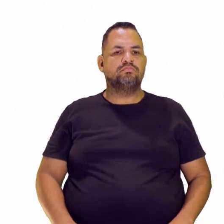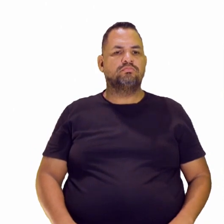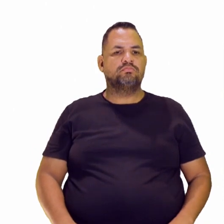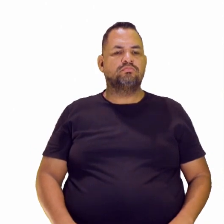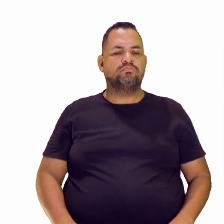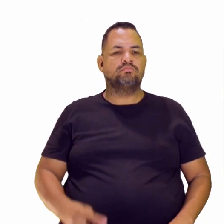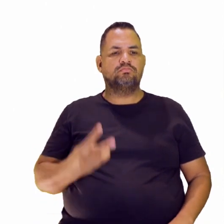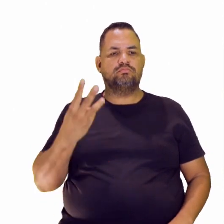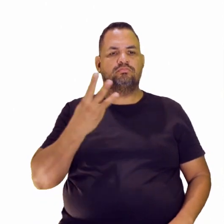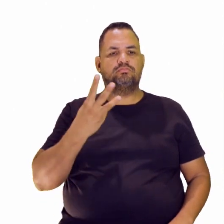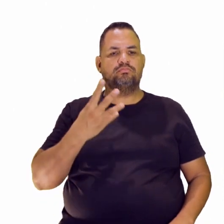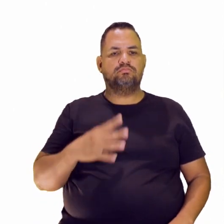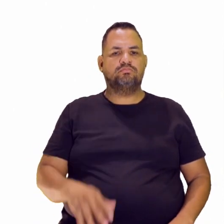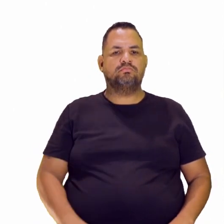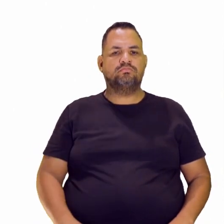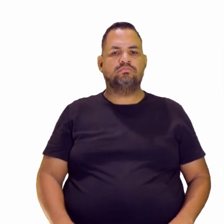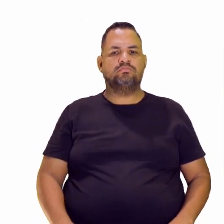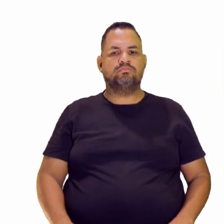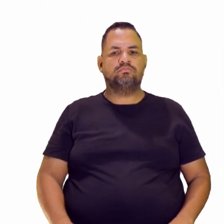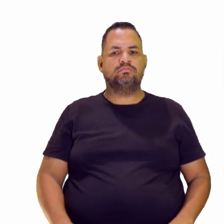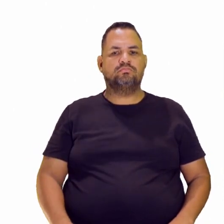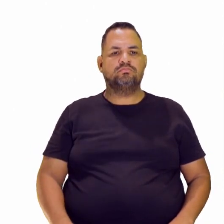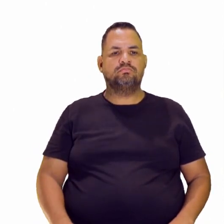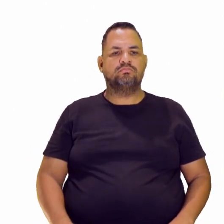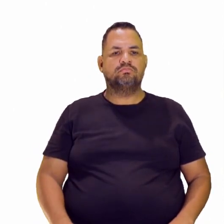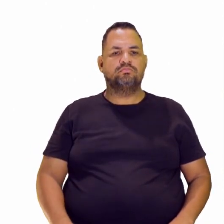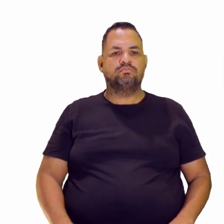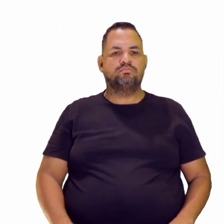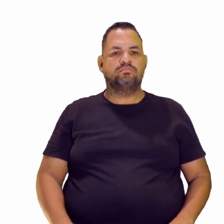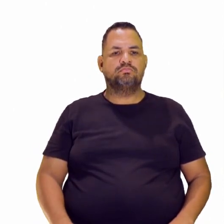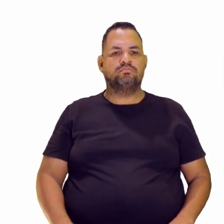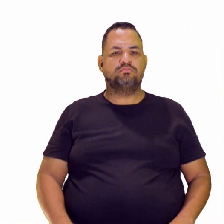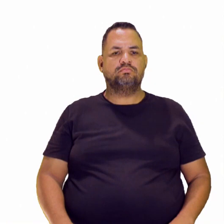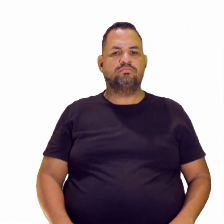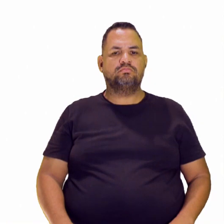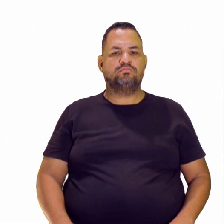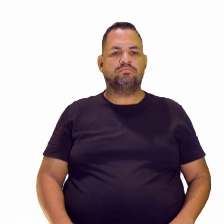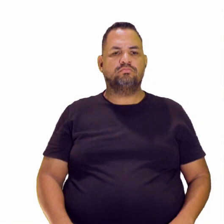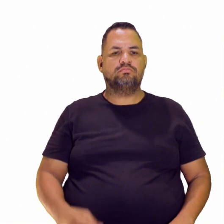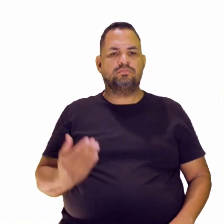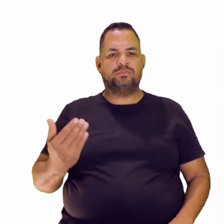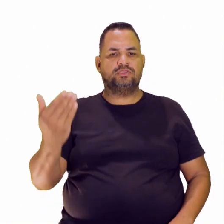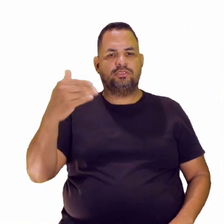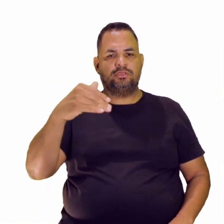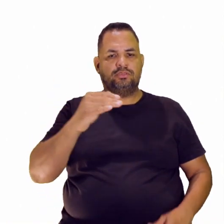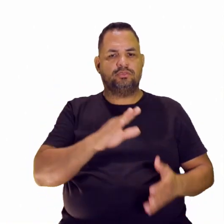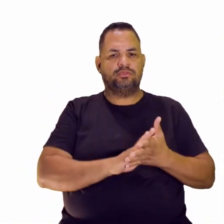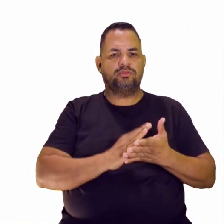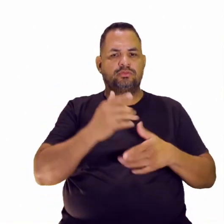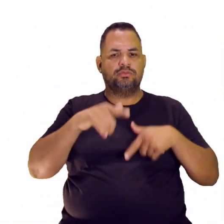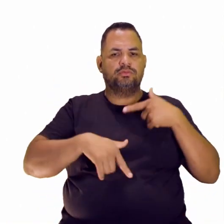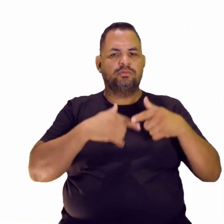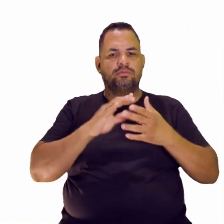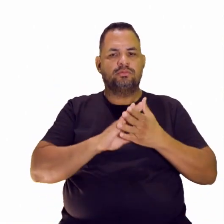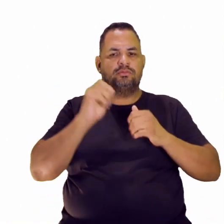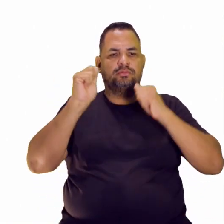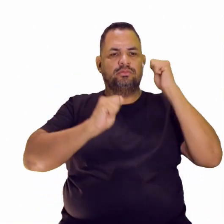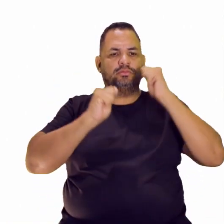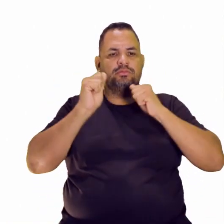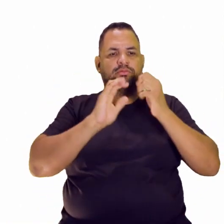Aqui em terceiro lugar, você vê o seguinte: as pessoas que vinham de fora trabalhar nas